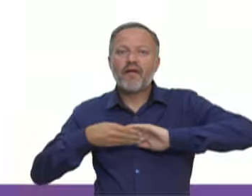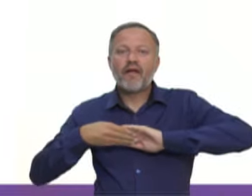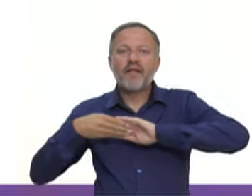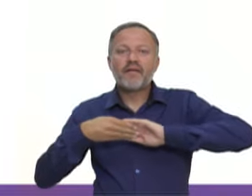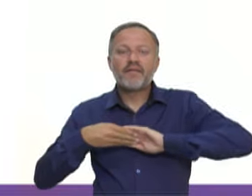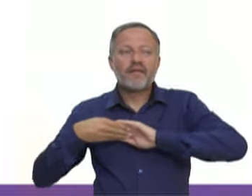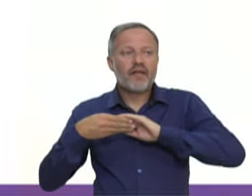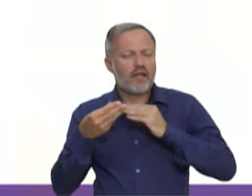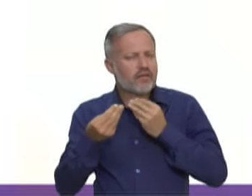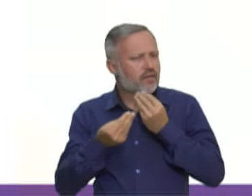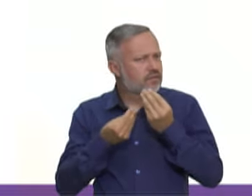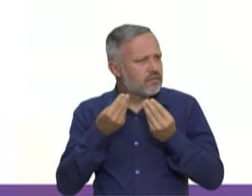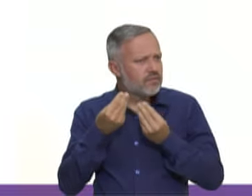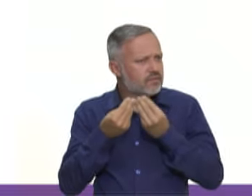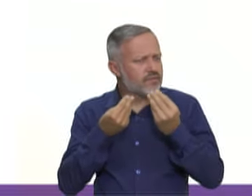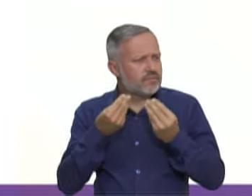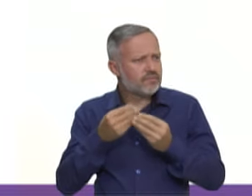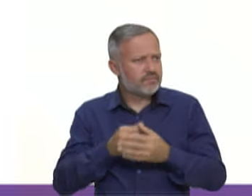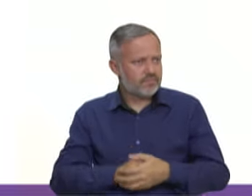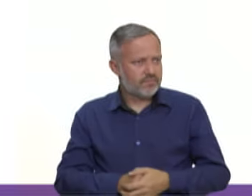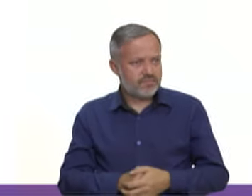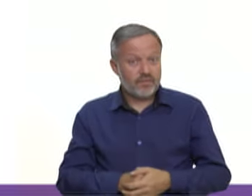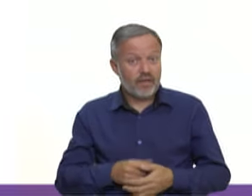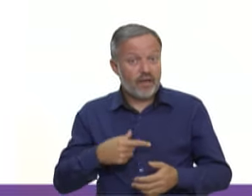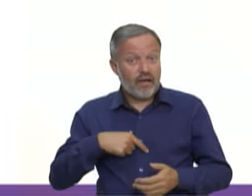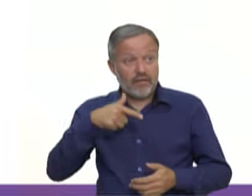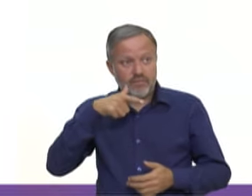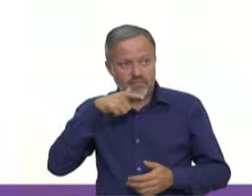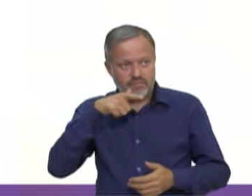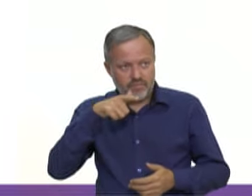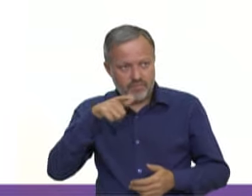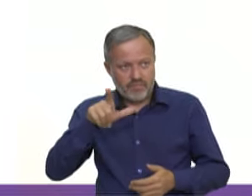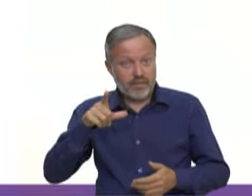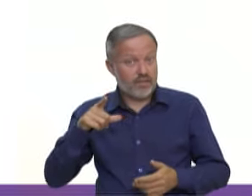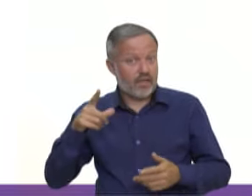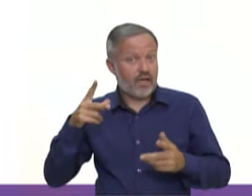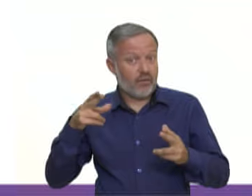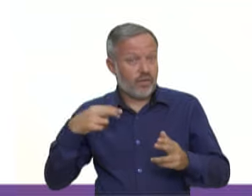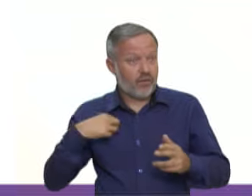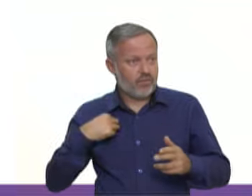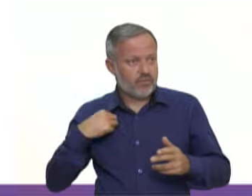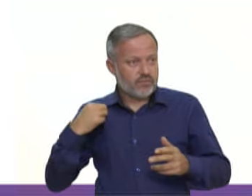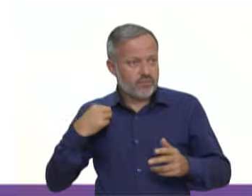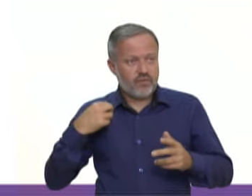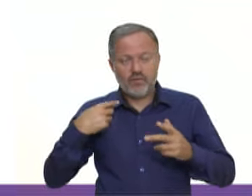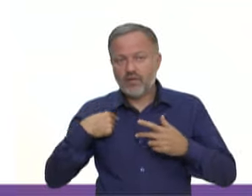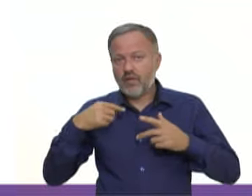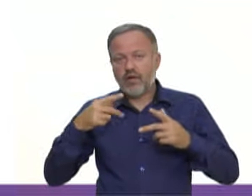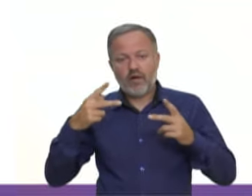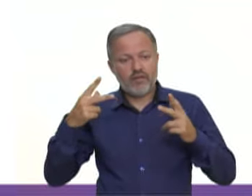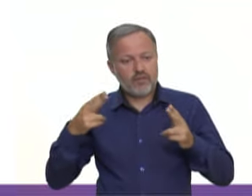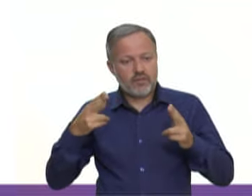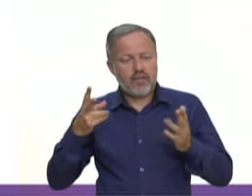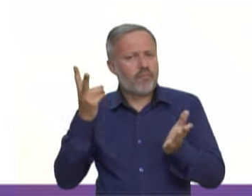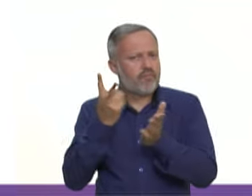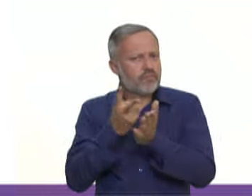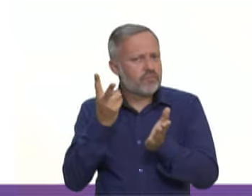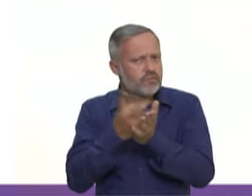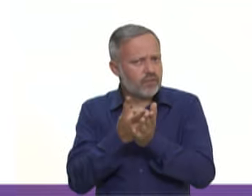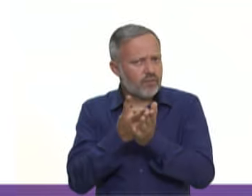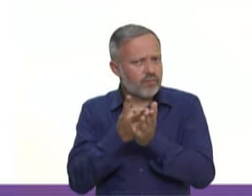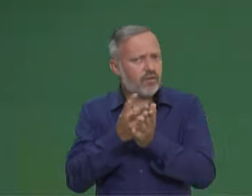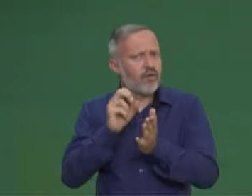Vamos pensar um pouquinho. El lenguaje, así como la ropa, no puede ser la misma en todos los momentos.